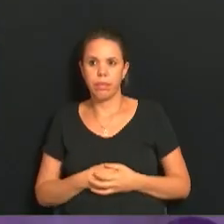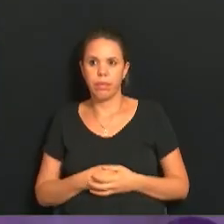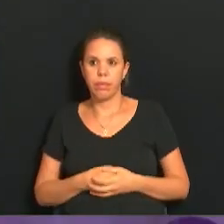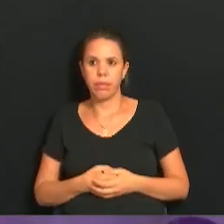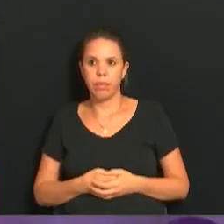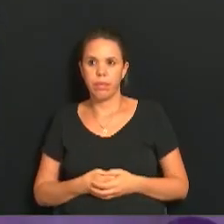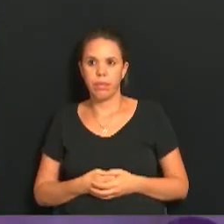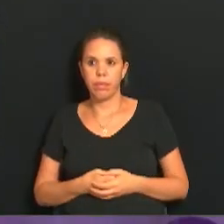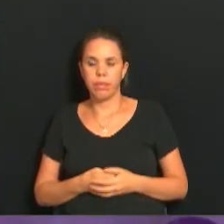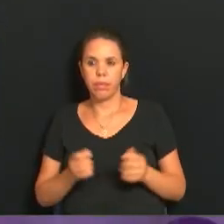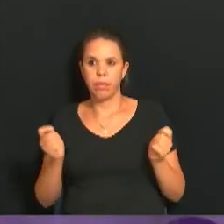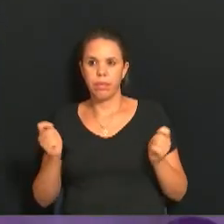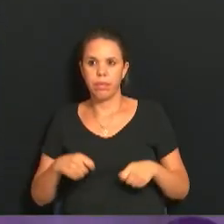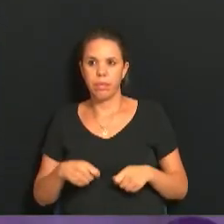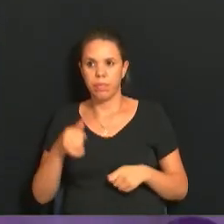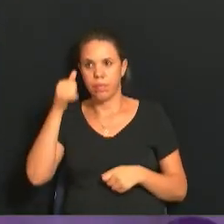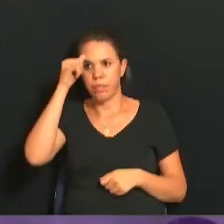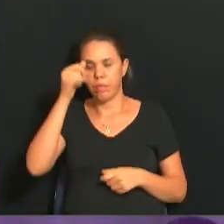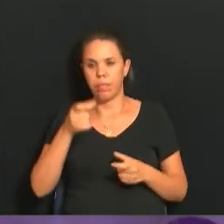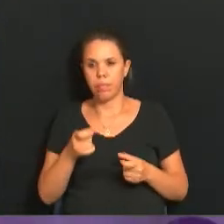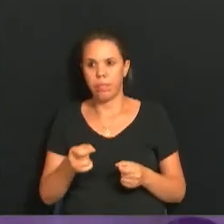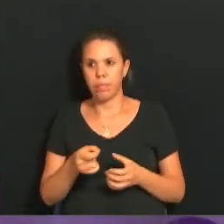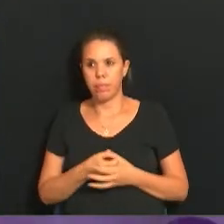doutor, é possível prevenir o câncer?